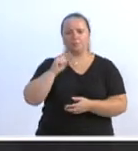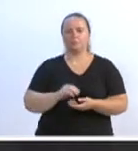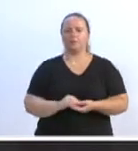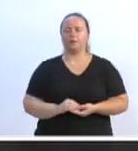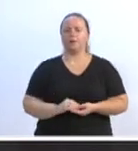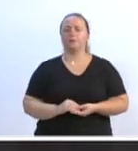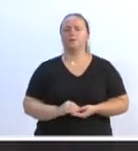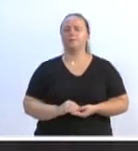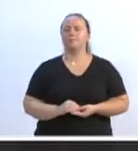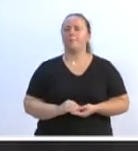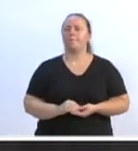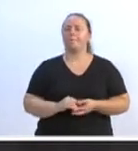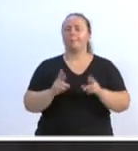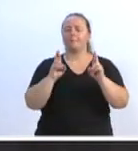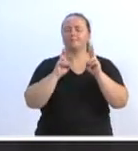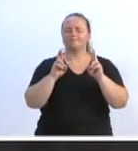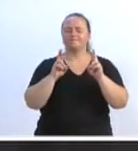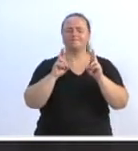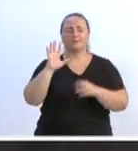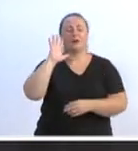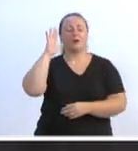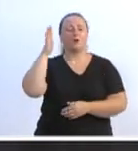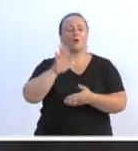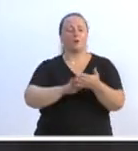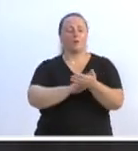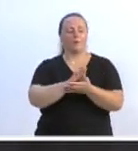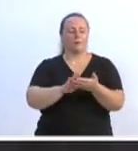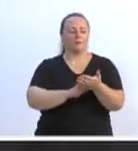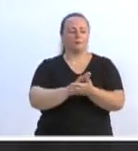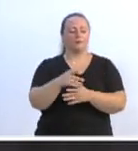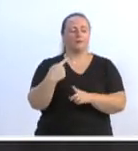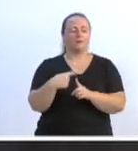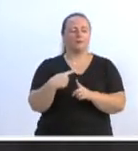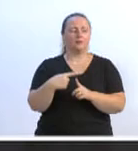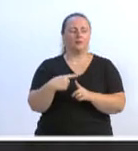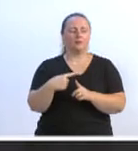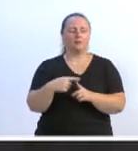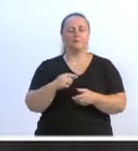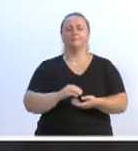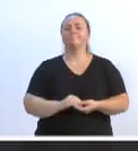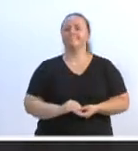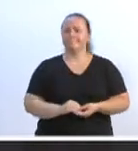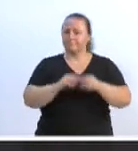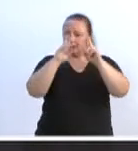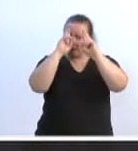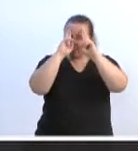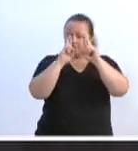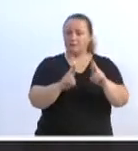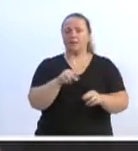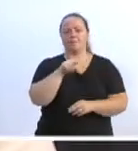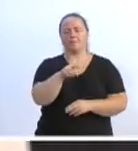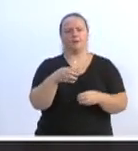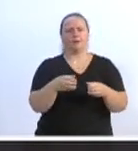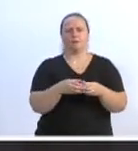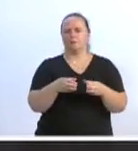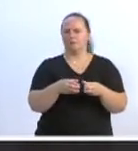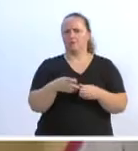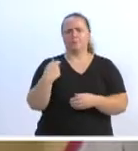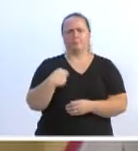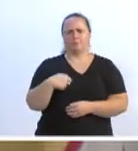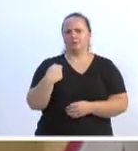não aconteça porque a gente tem que com certeza dá o devido respeito às comunidades indígenas de nosso país